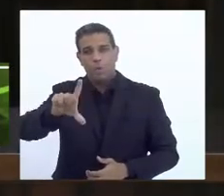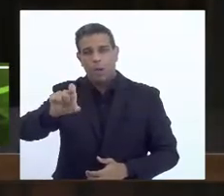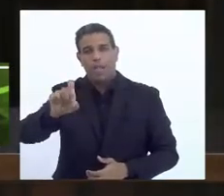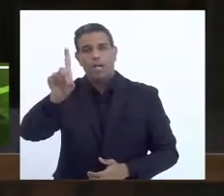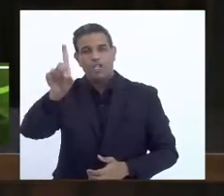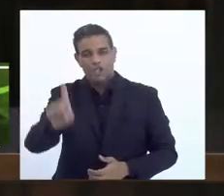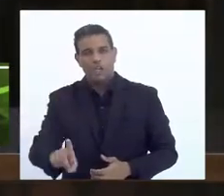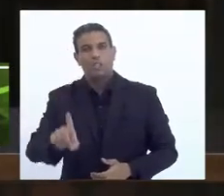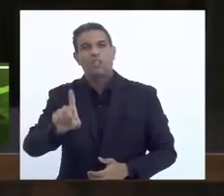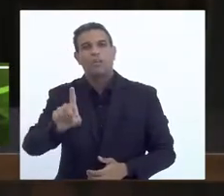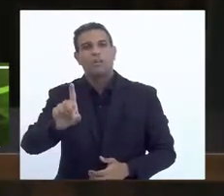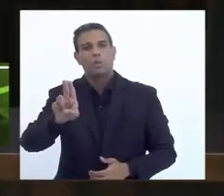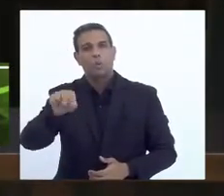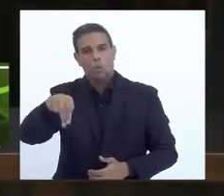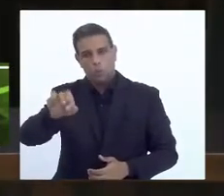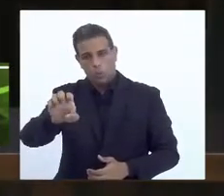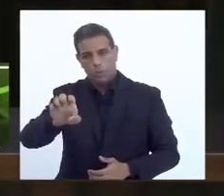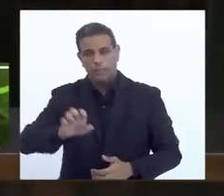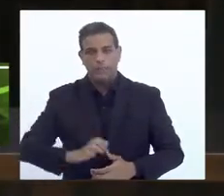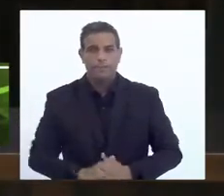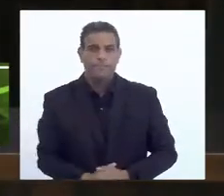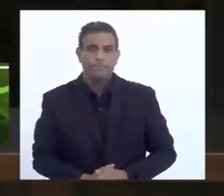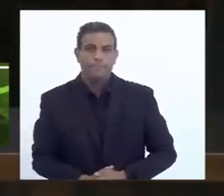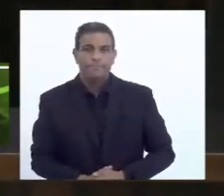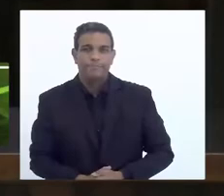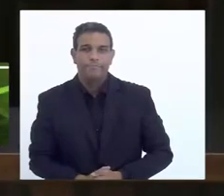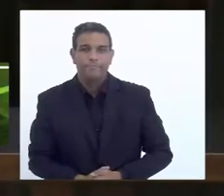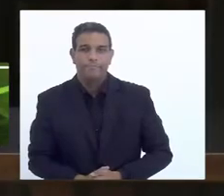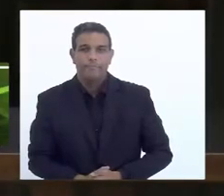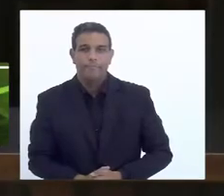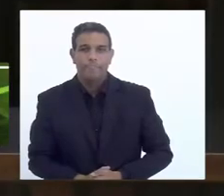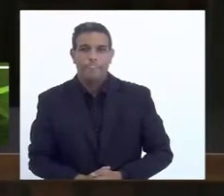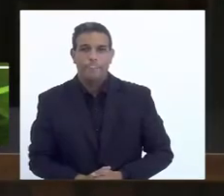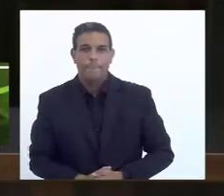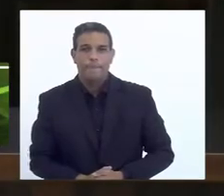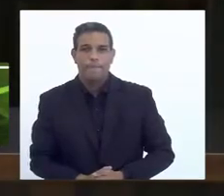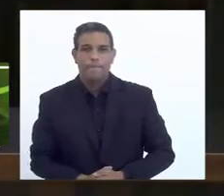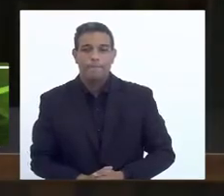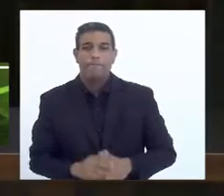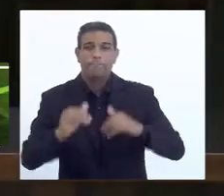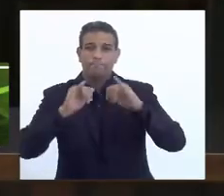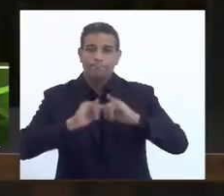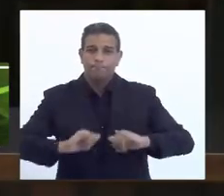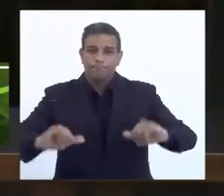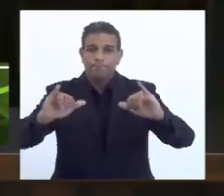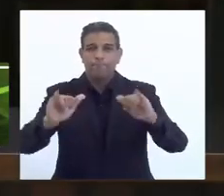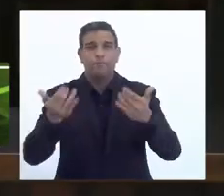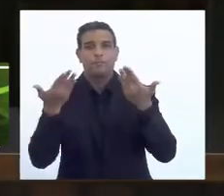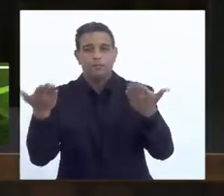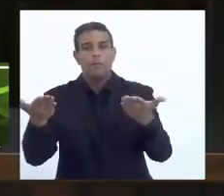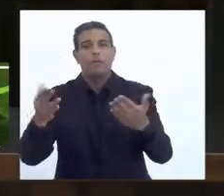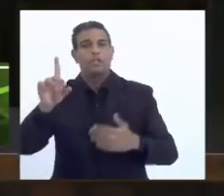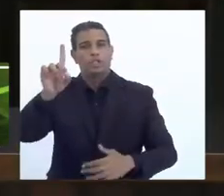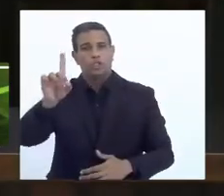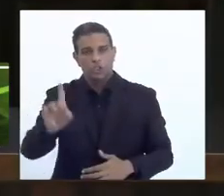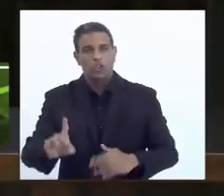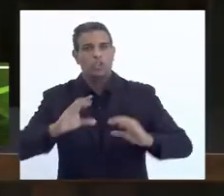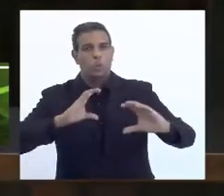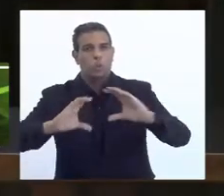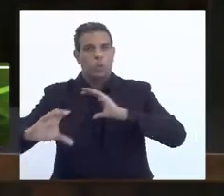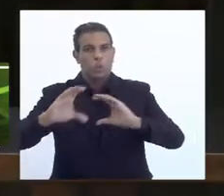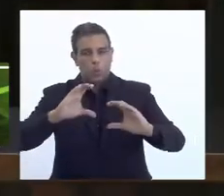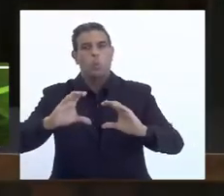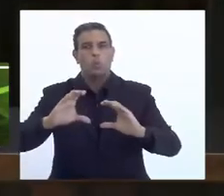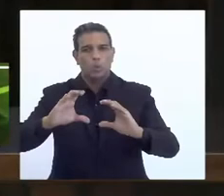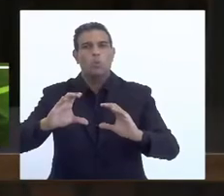UNE, trouxe para nós essa informação aqui. Então, já anunciando, Manuela Mirella, diretora de comunicação da